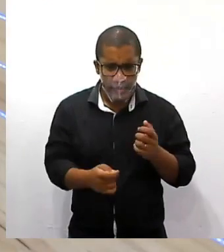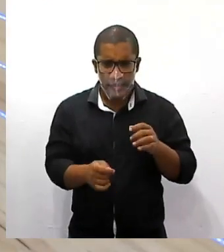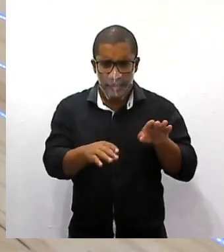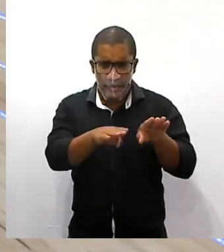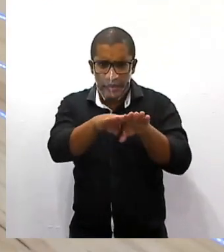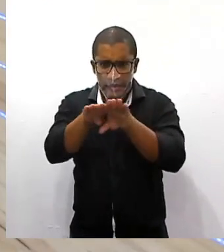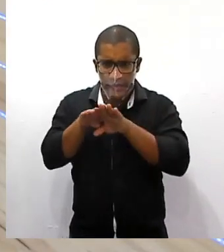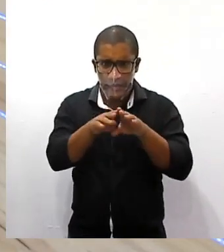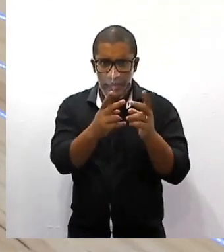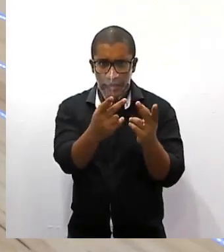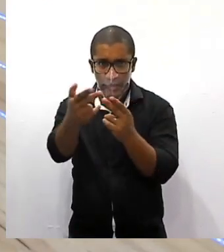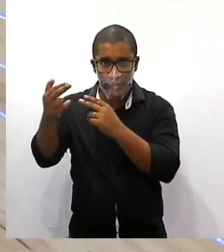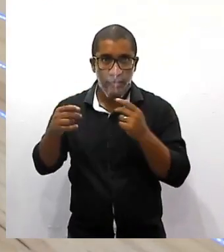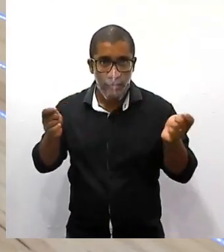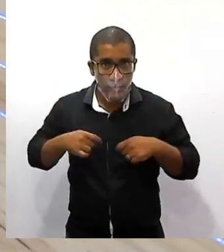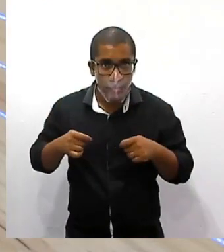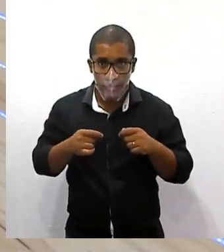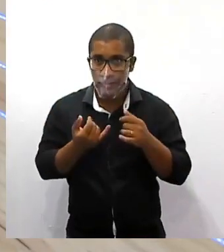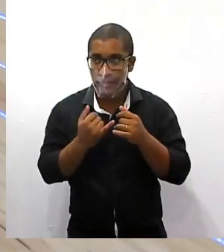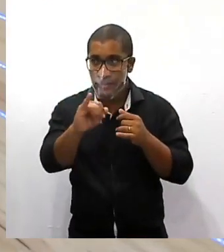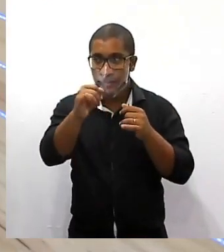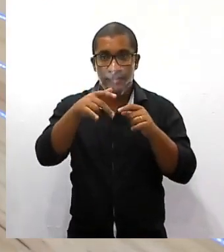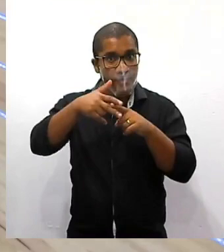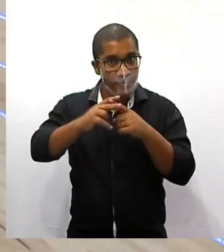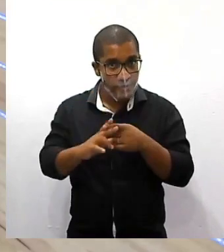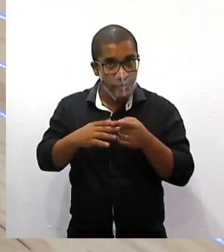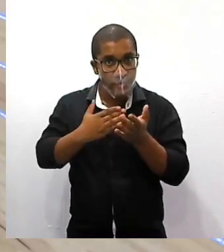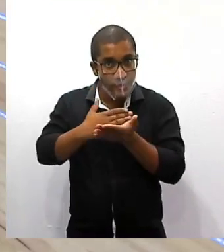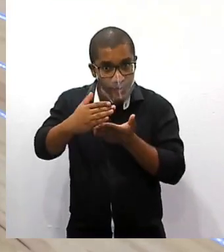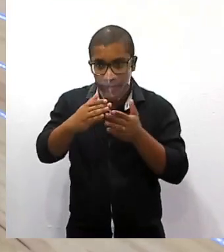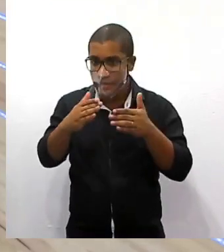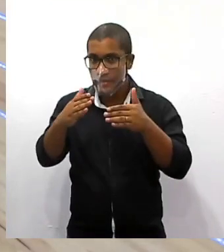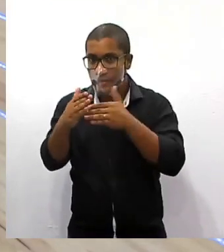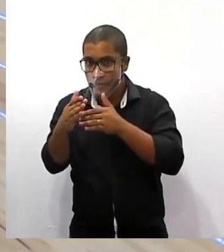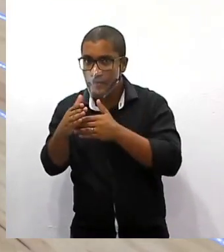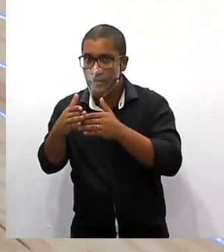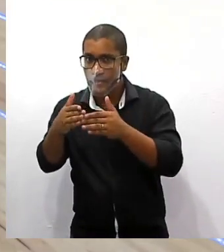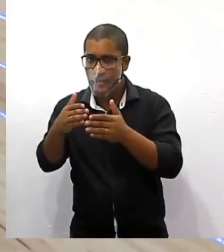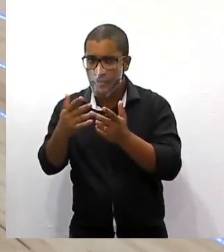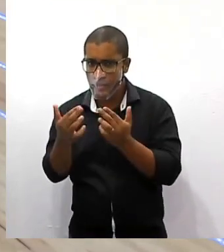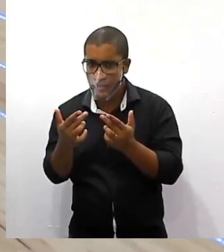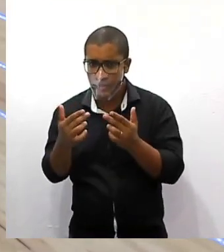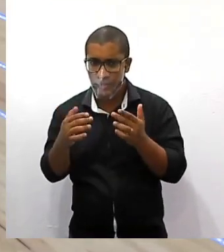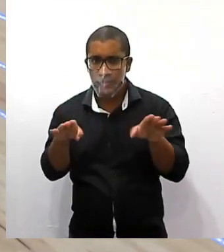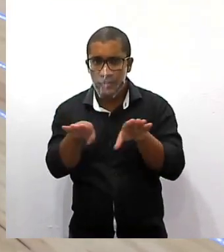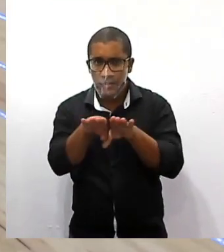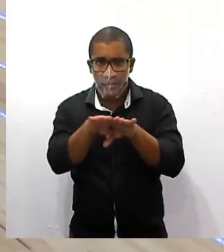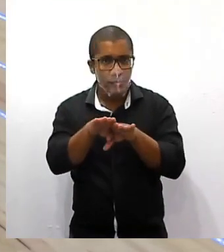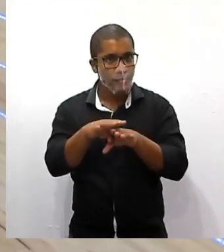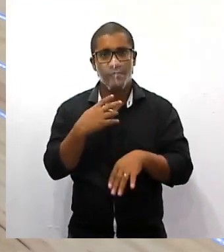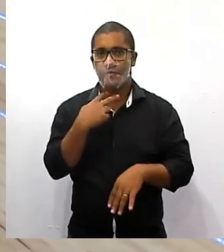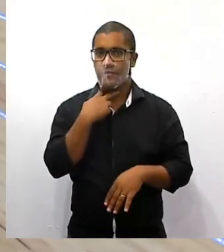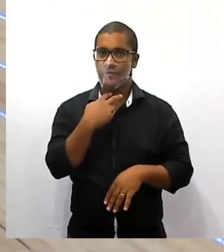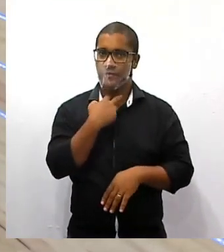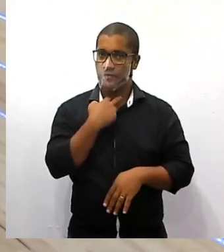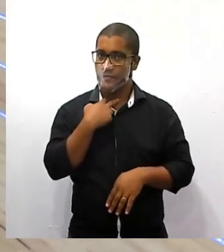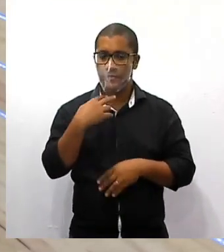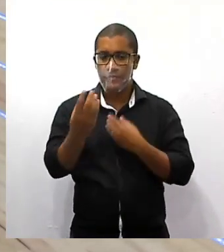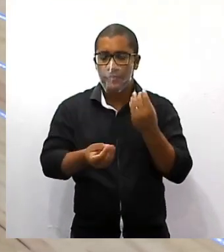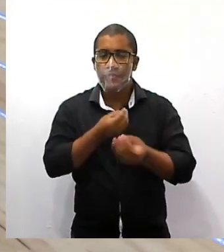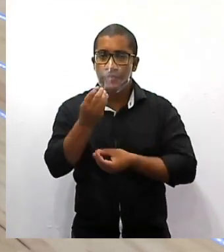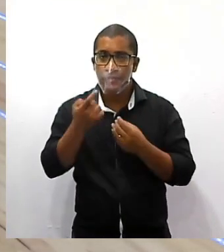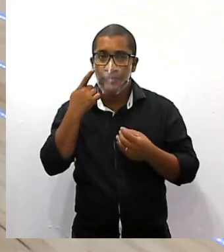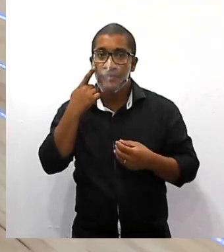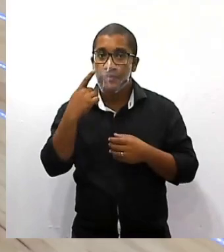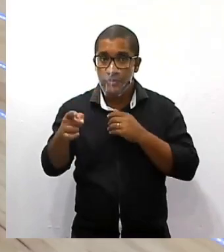energia mecânica do início à energia mecânica do fim. Então, o que é que vai acontecer agora? No sistema